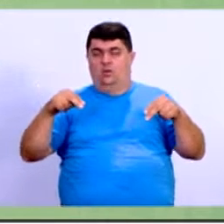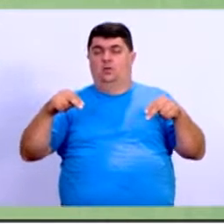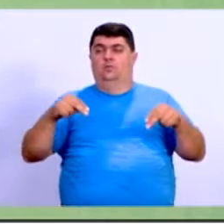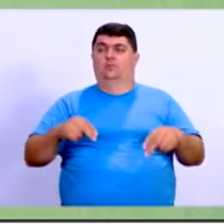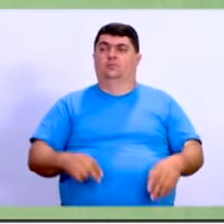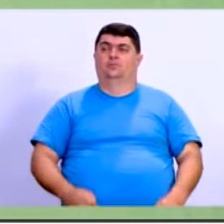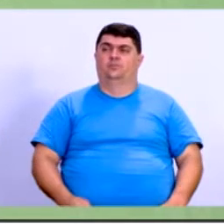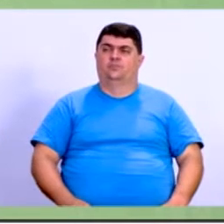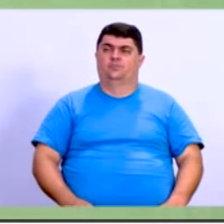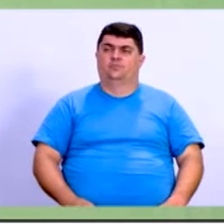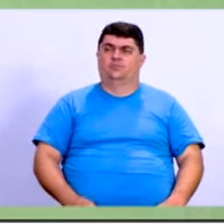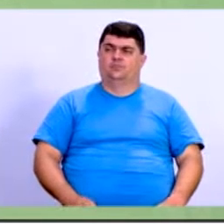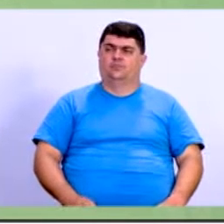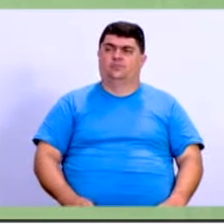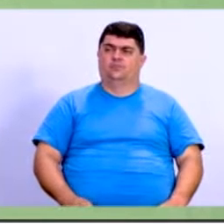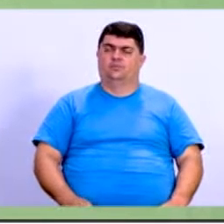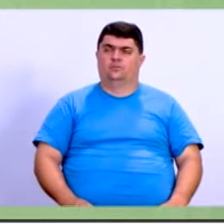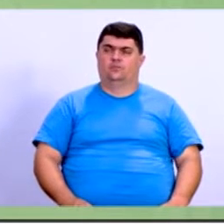certo?